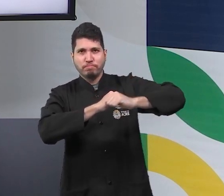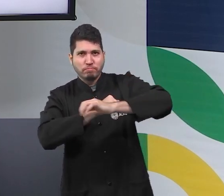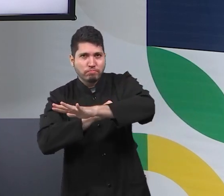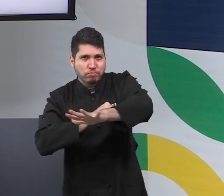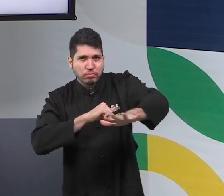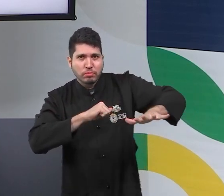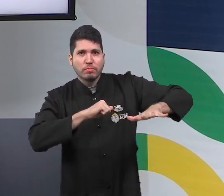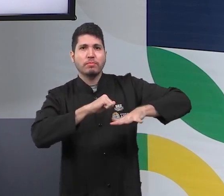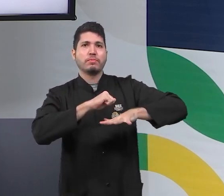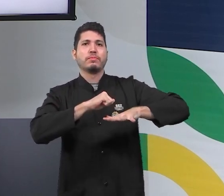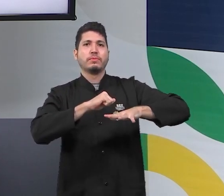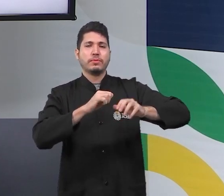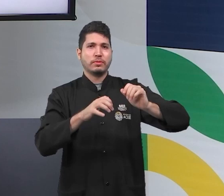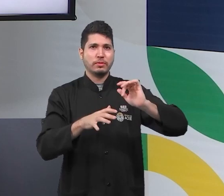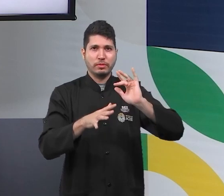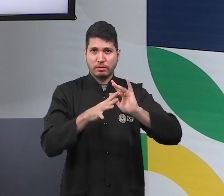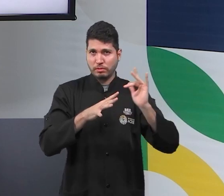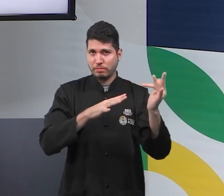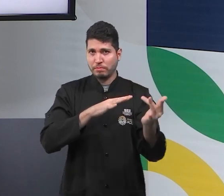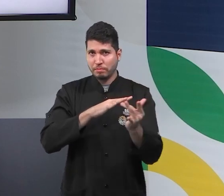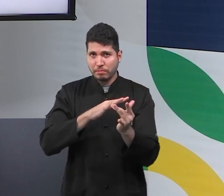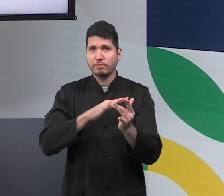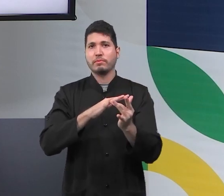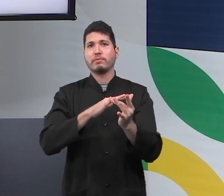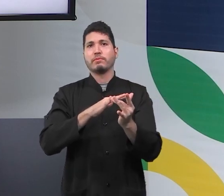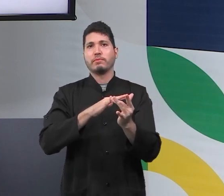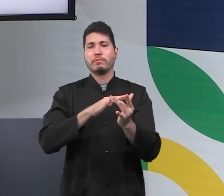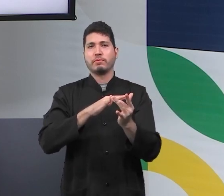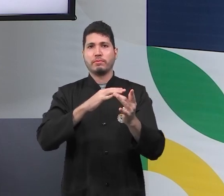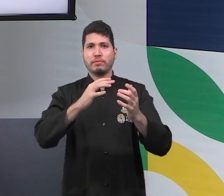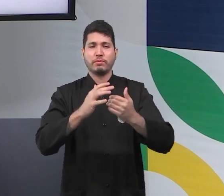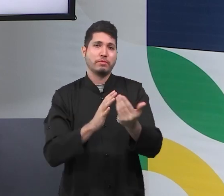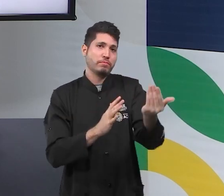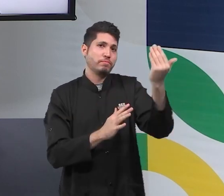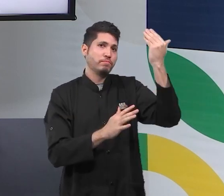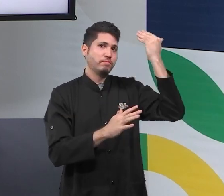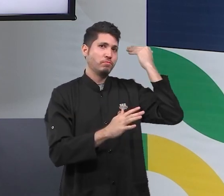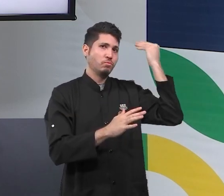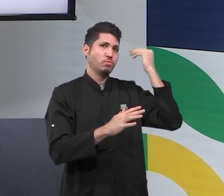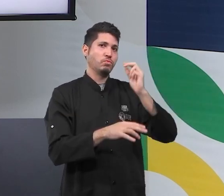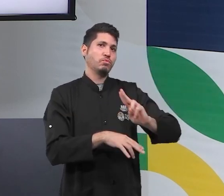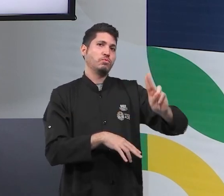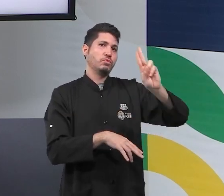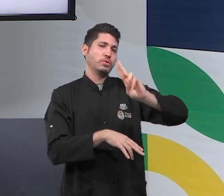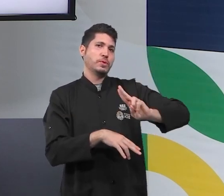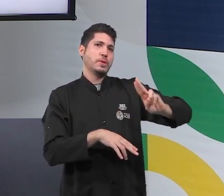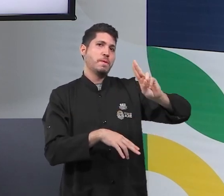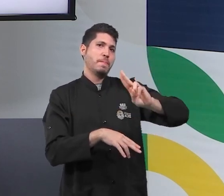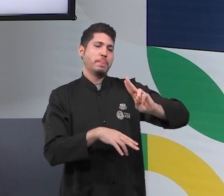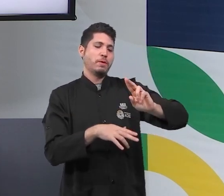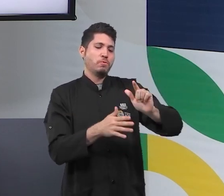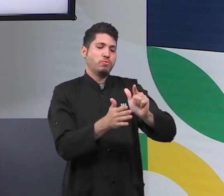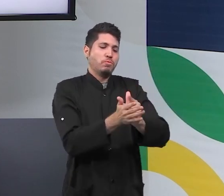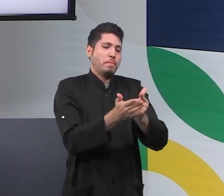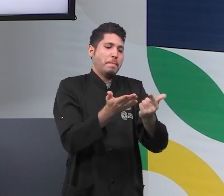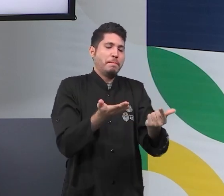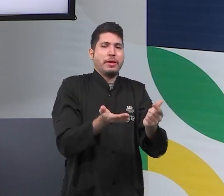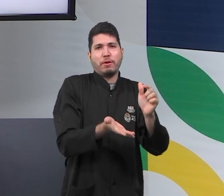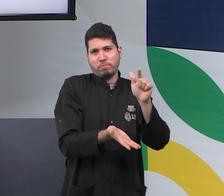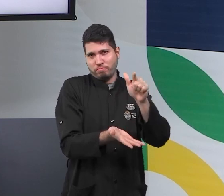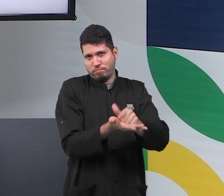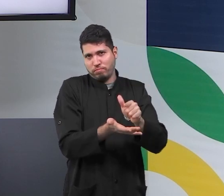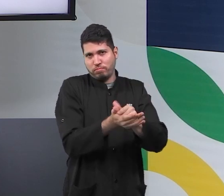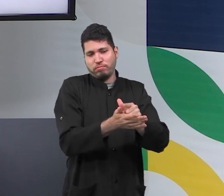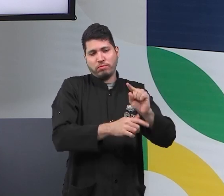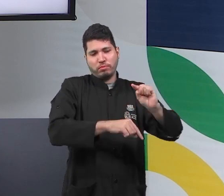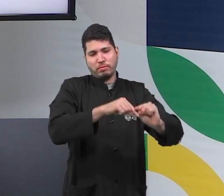Antigamente nós tínhamos muito aquela figura do jornal impresso, onde os carteiros ou você assinava ali